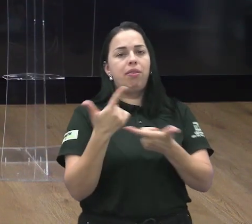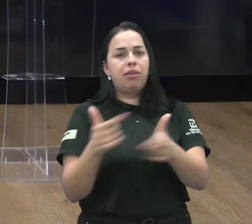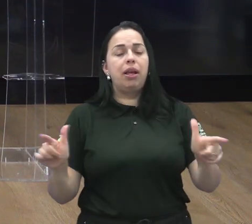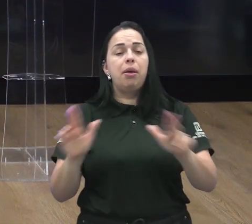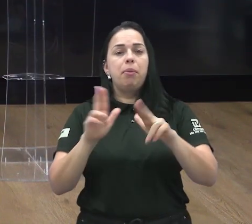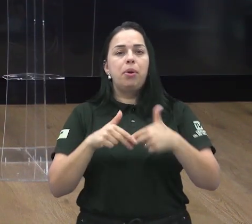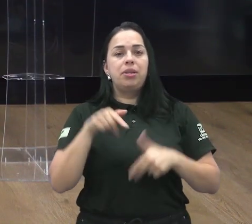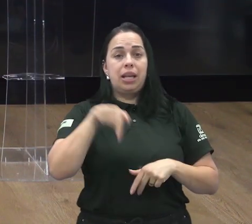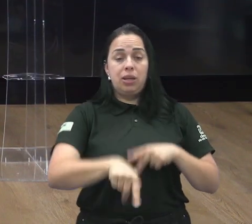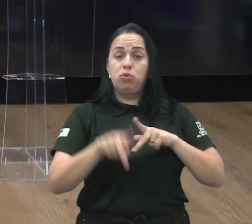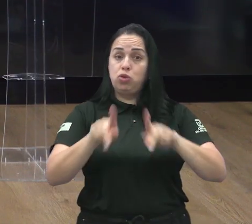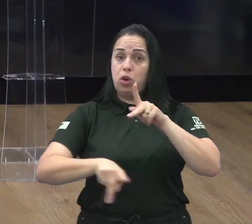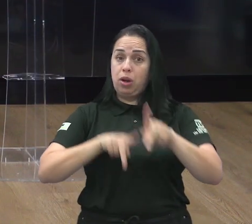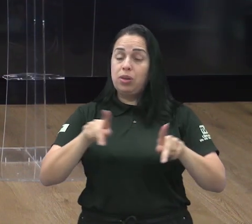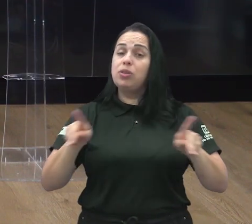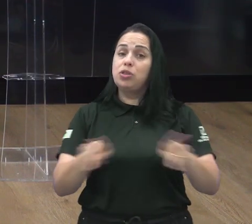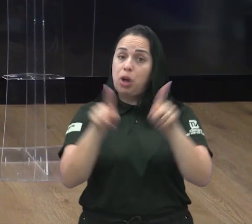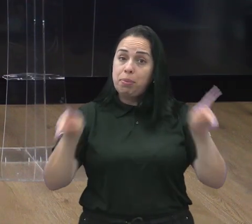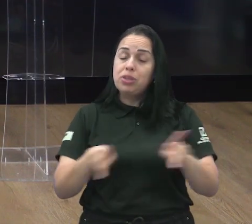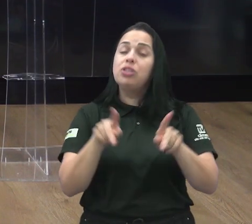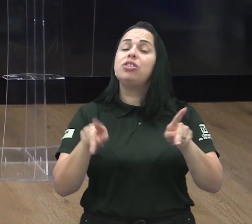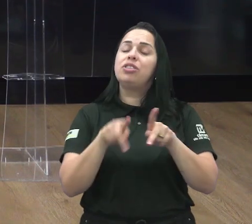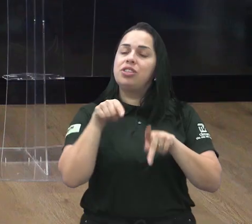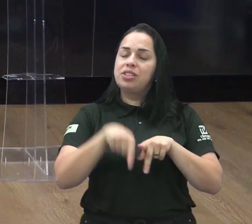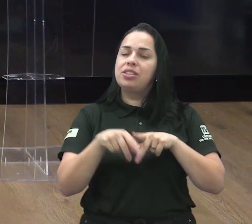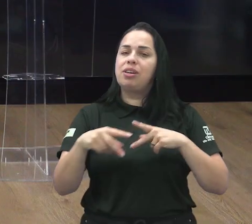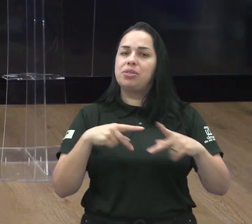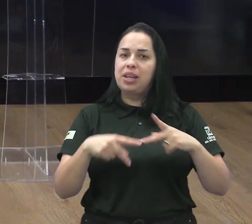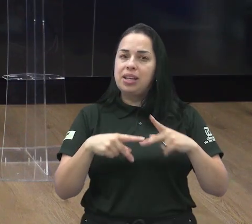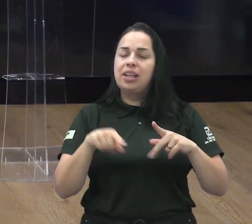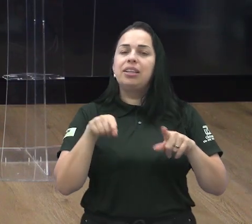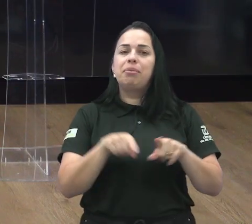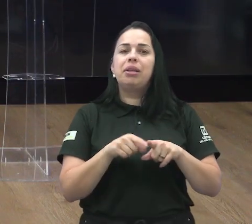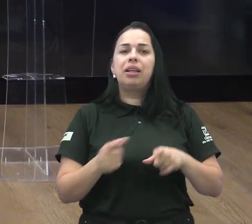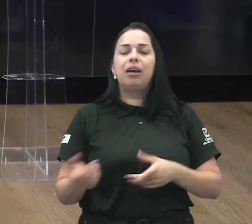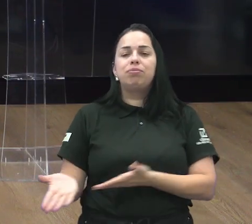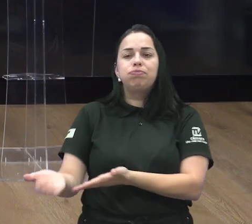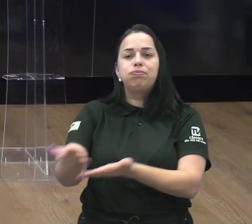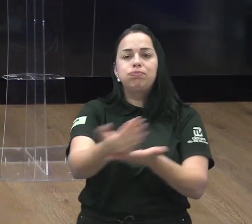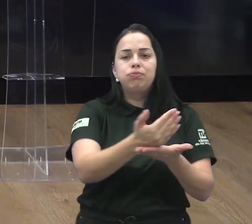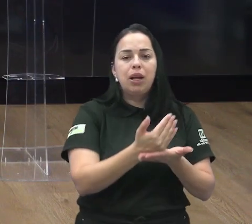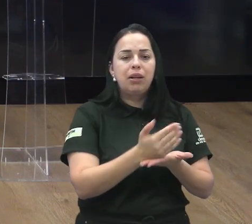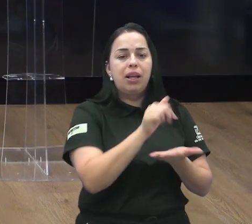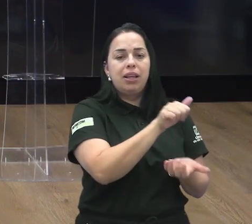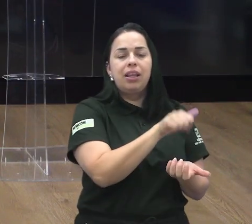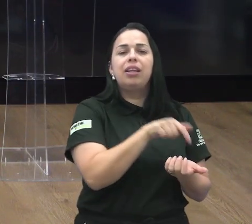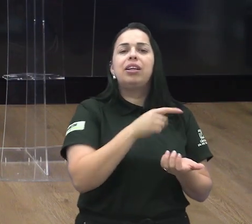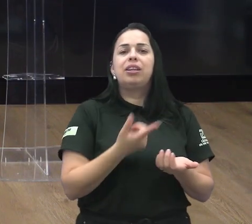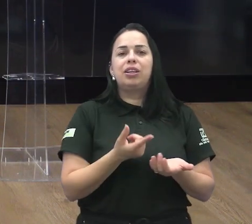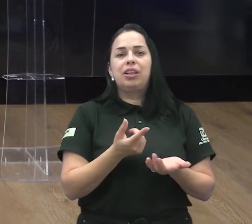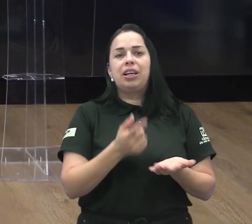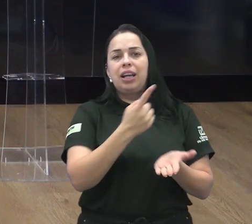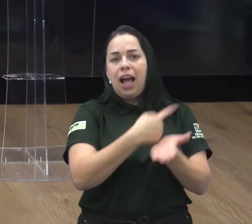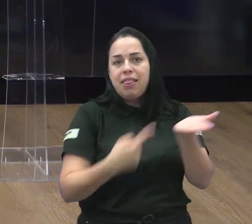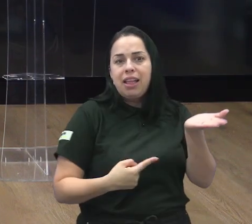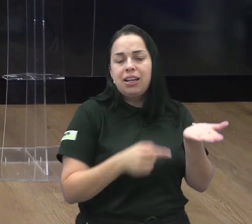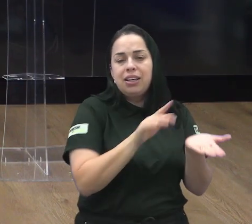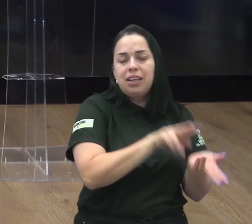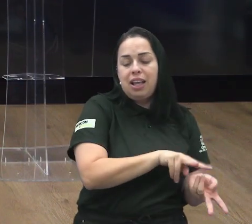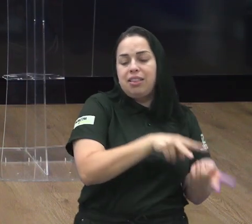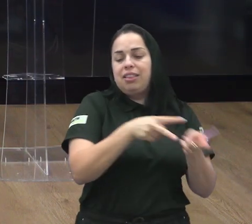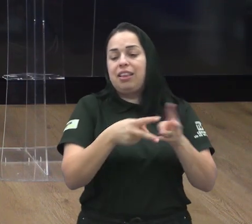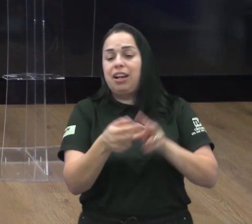nisso, um shopping de São José está arrecadando cadernos e livros usados, que serão transformados em novos